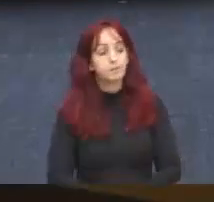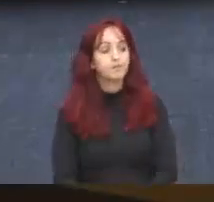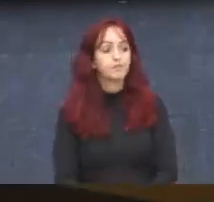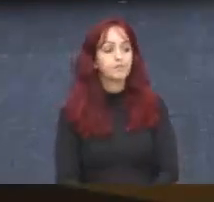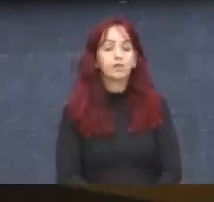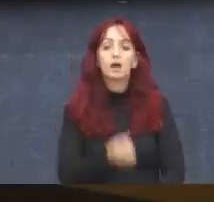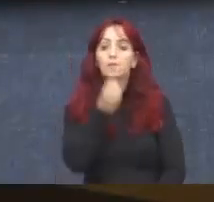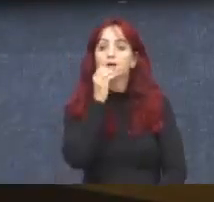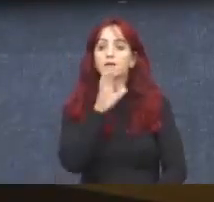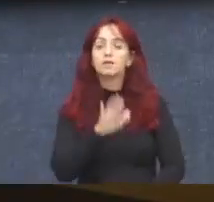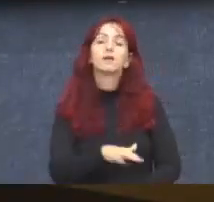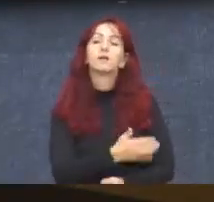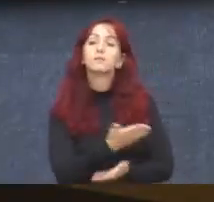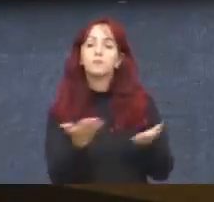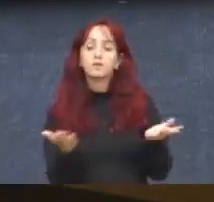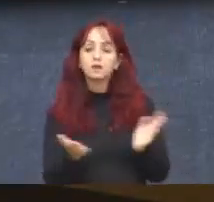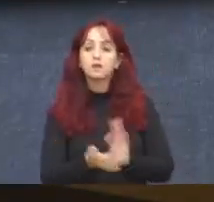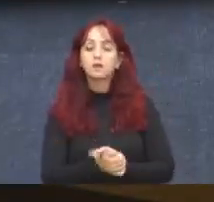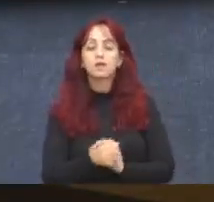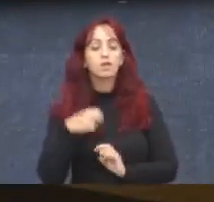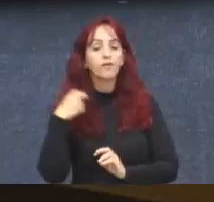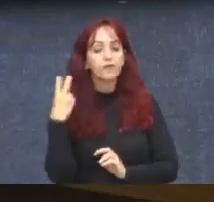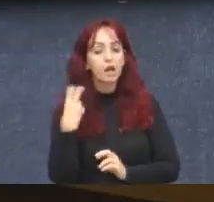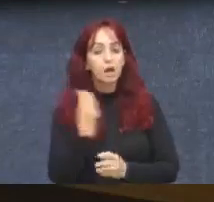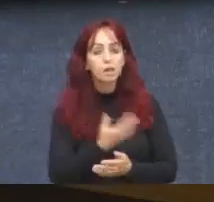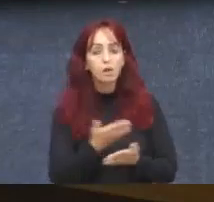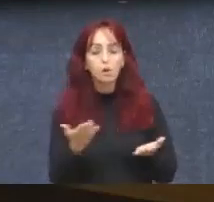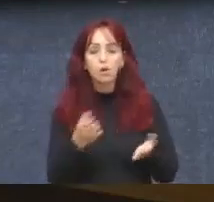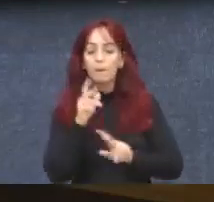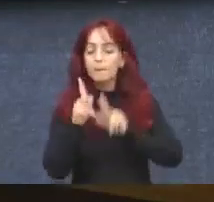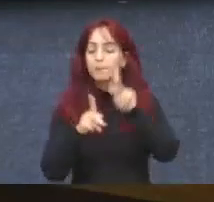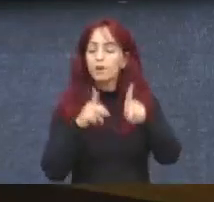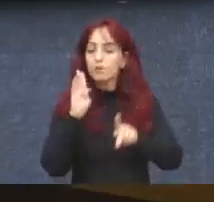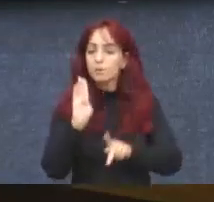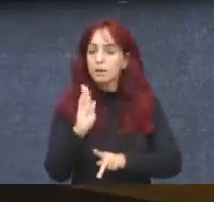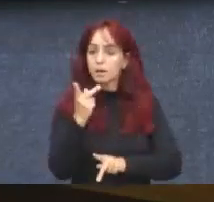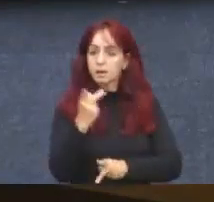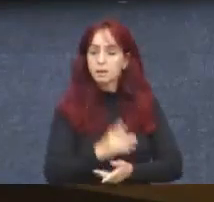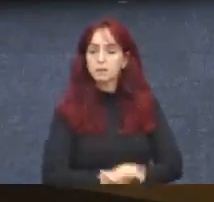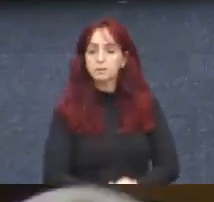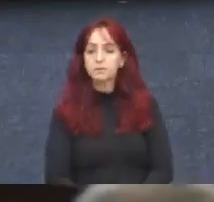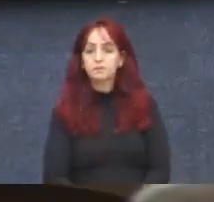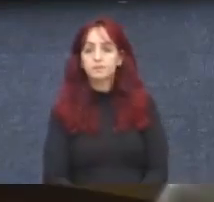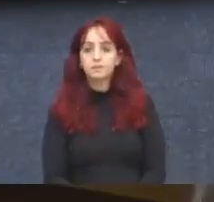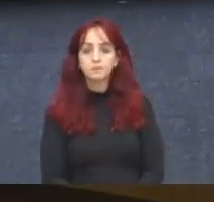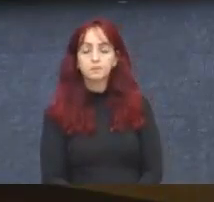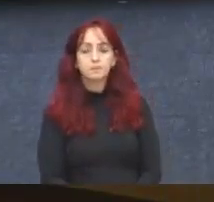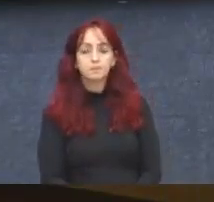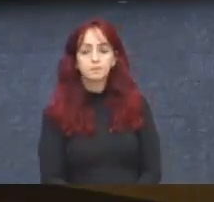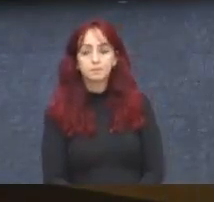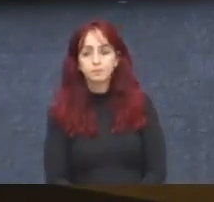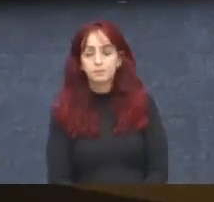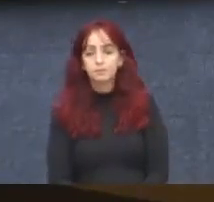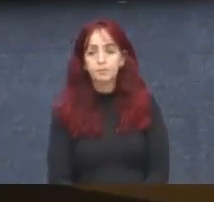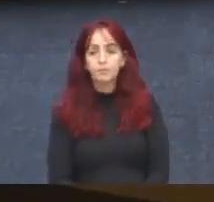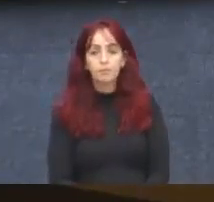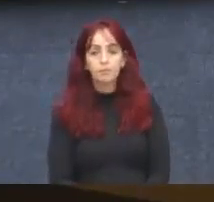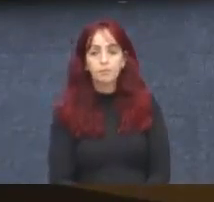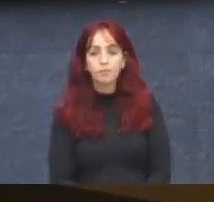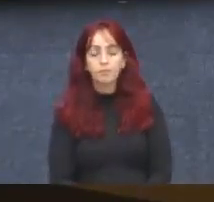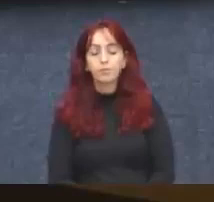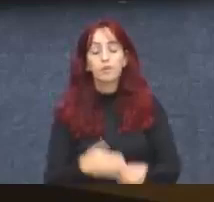Boa tarde, presidente, vereadores, povo de Belo Horizonte. Não bastasse o